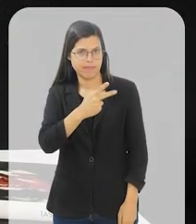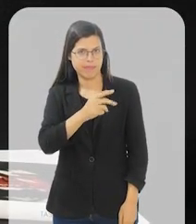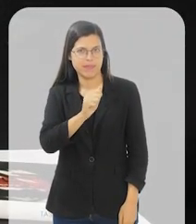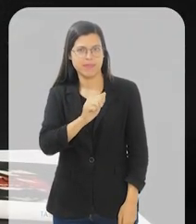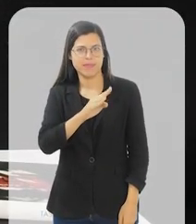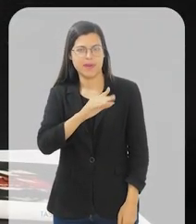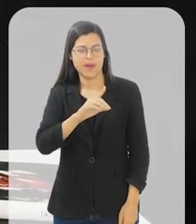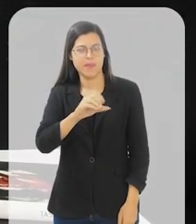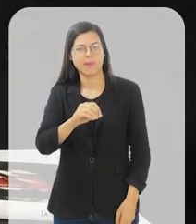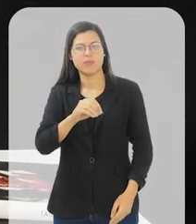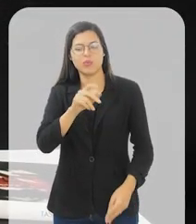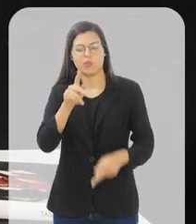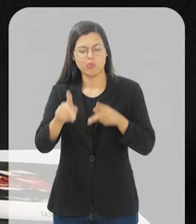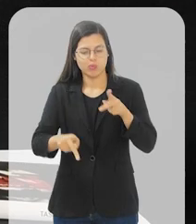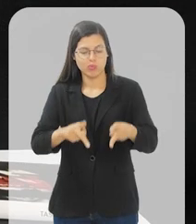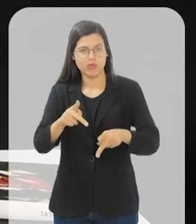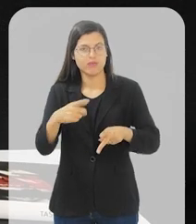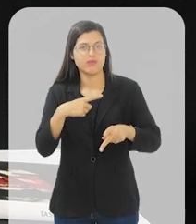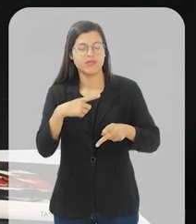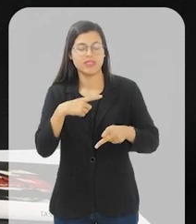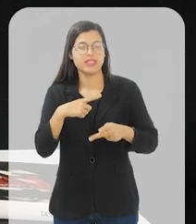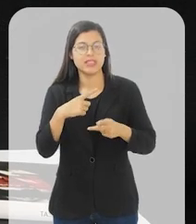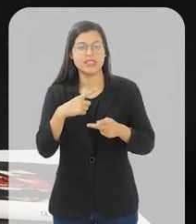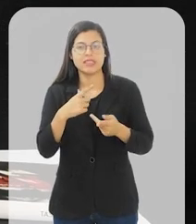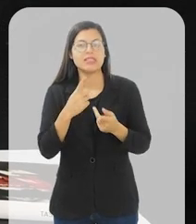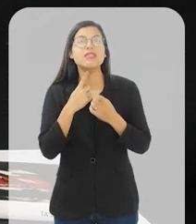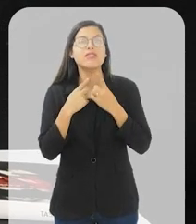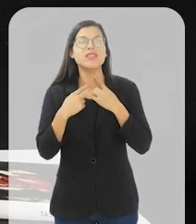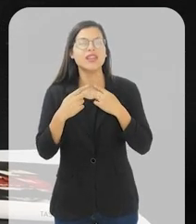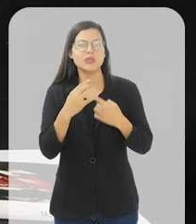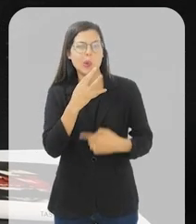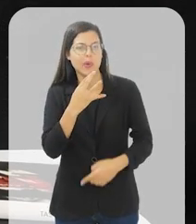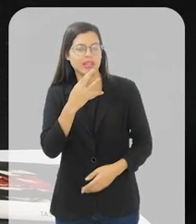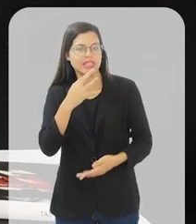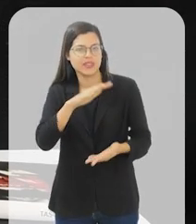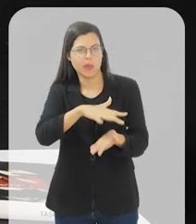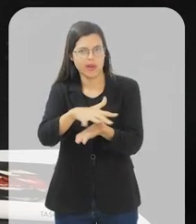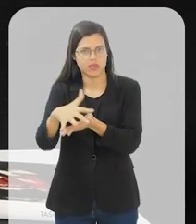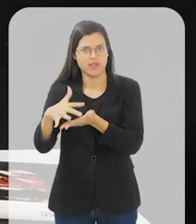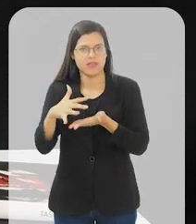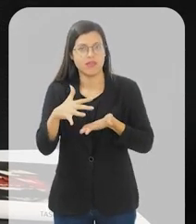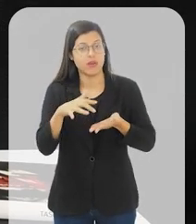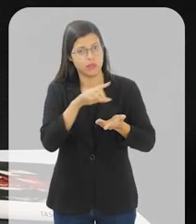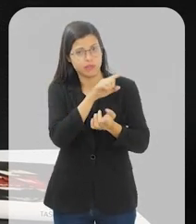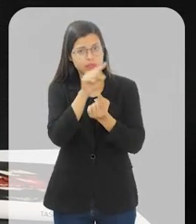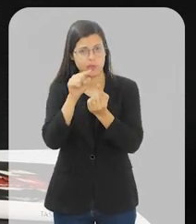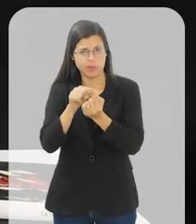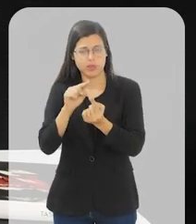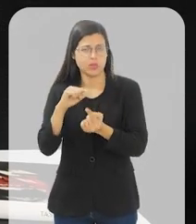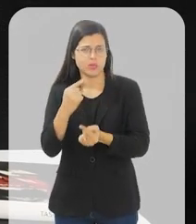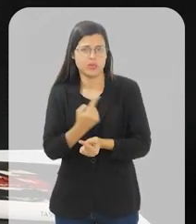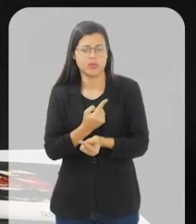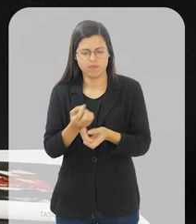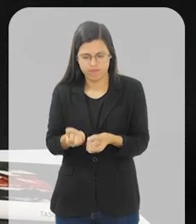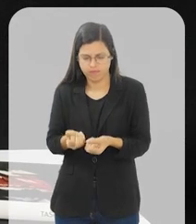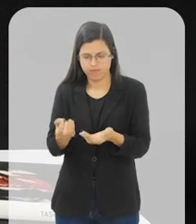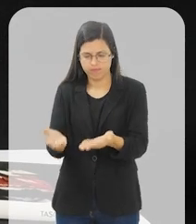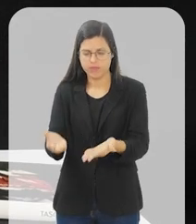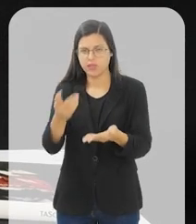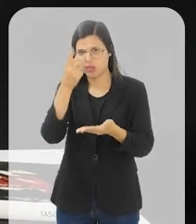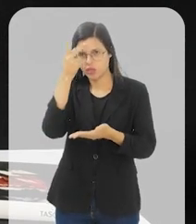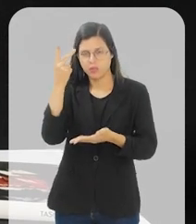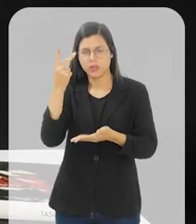de conhecimento de carnaval em todas as áreas. Uhum. Então, o nosso objetivo é esse, é levar para essas pessoas que não têm muito